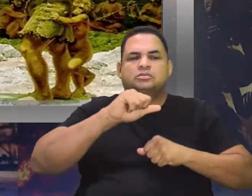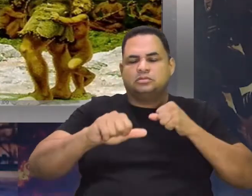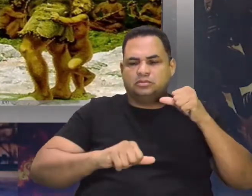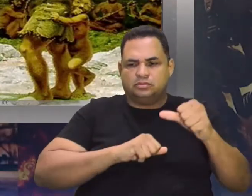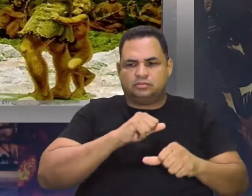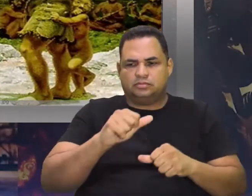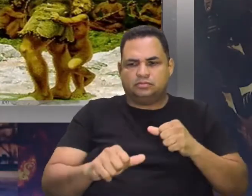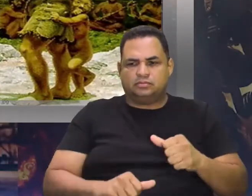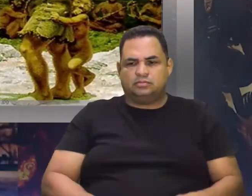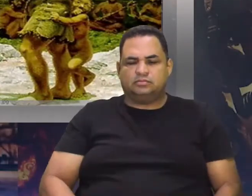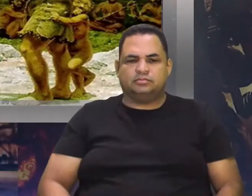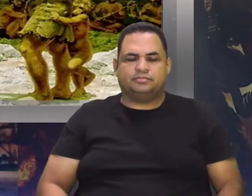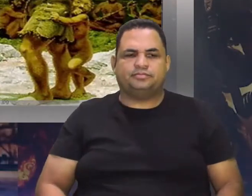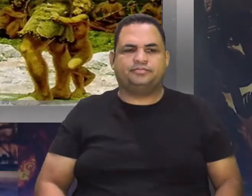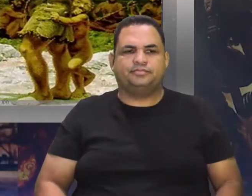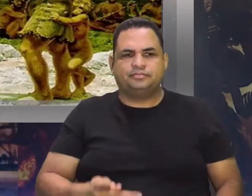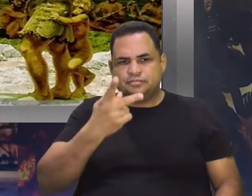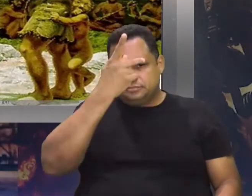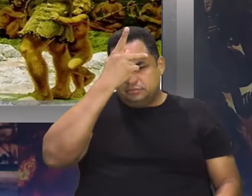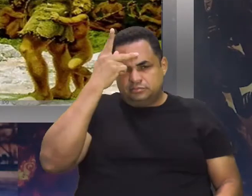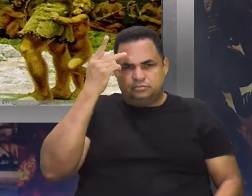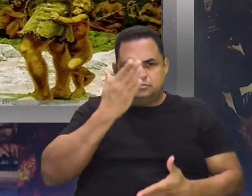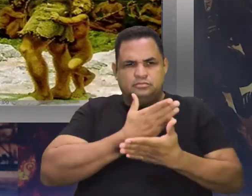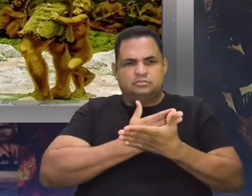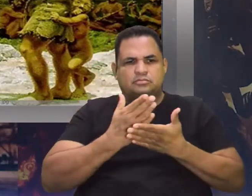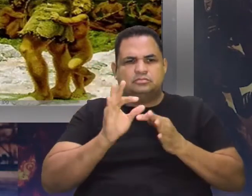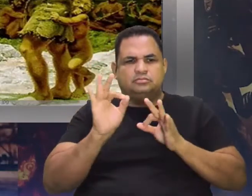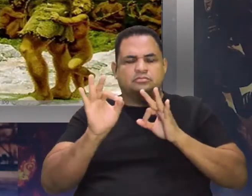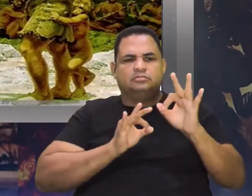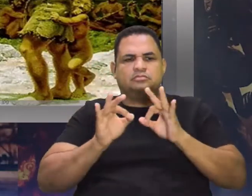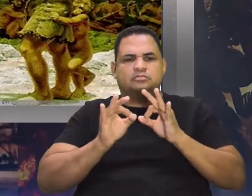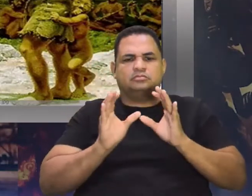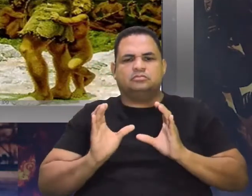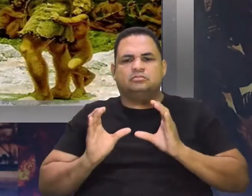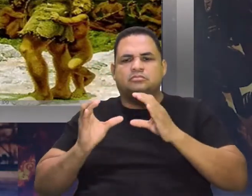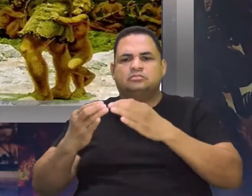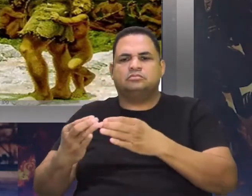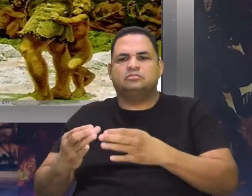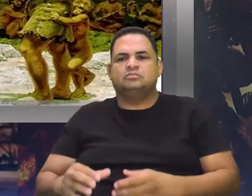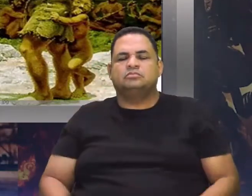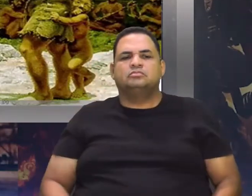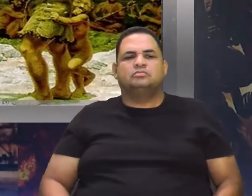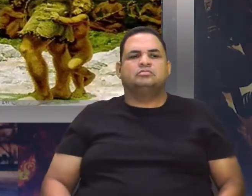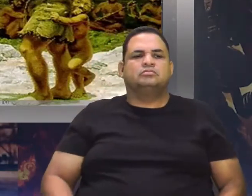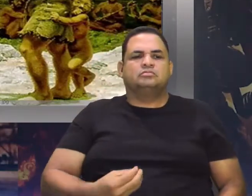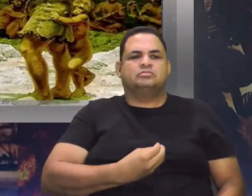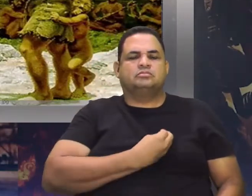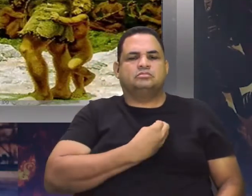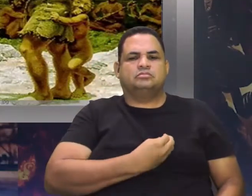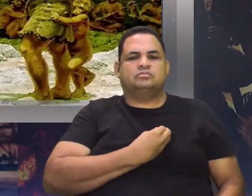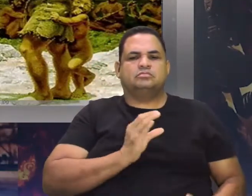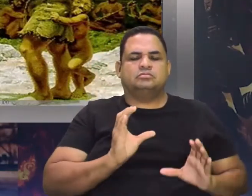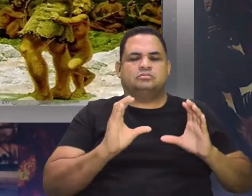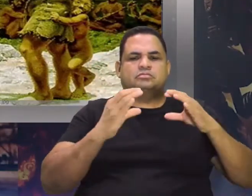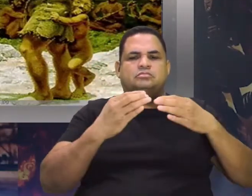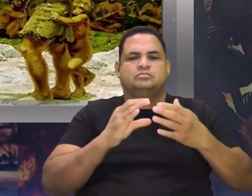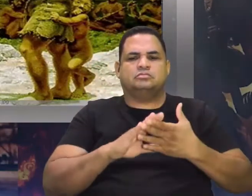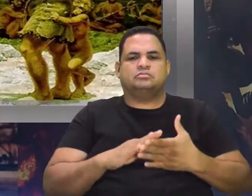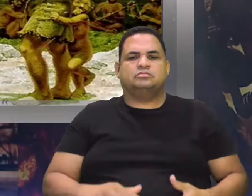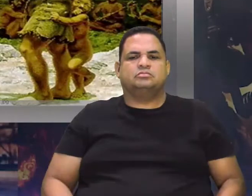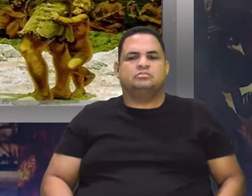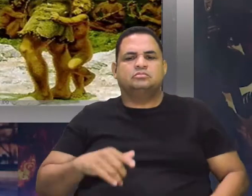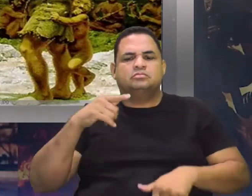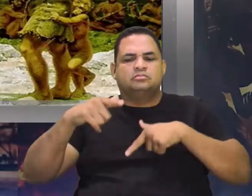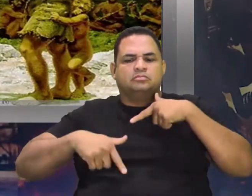mudança. As pessoas elas começaram a se organizar em grupos, elas começaram a viver em grupos, elas começaram